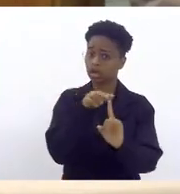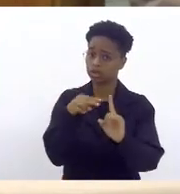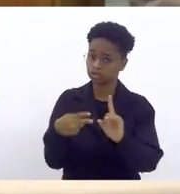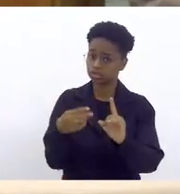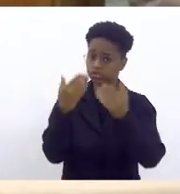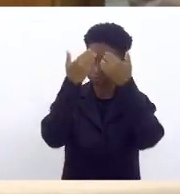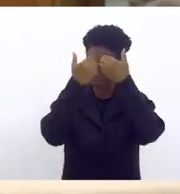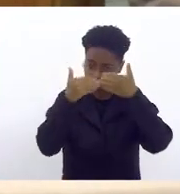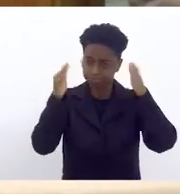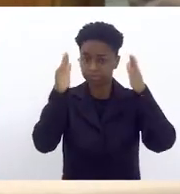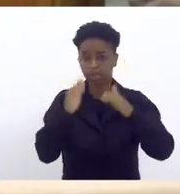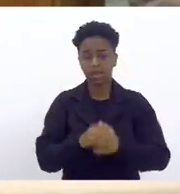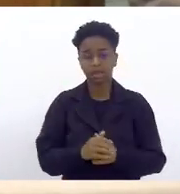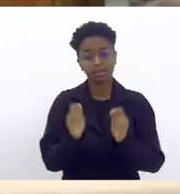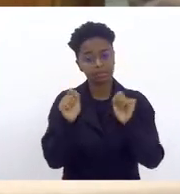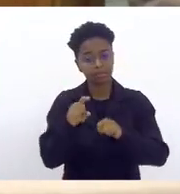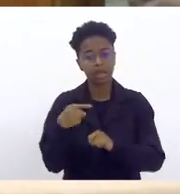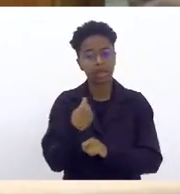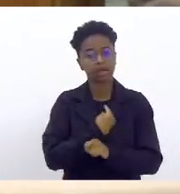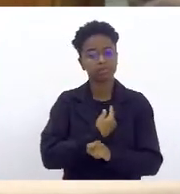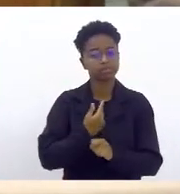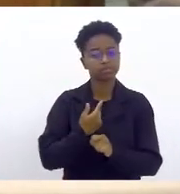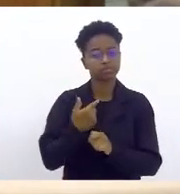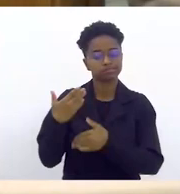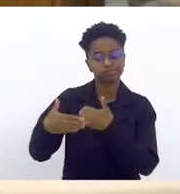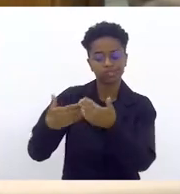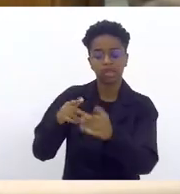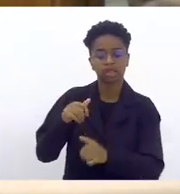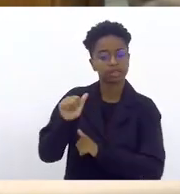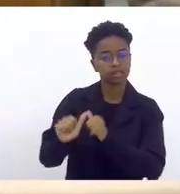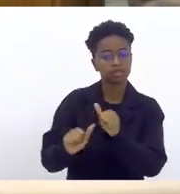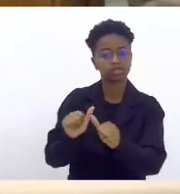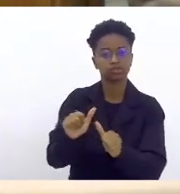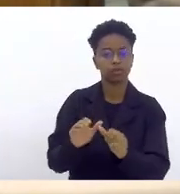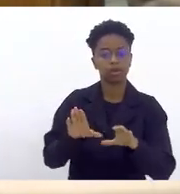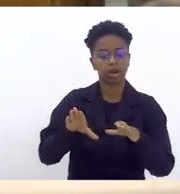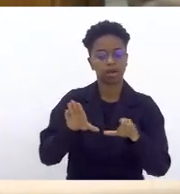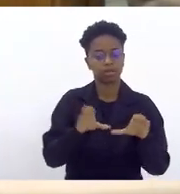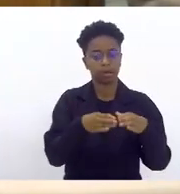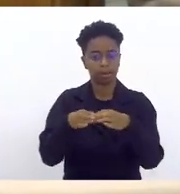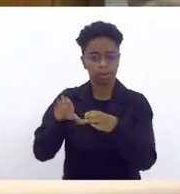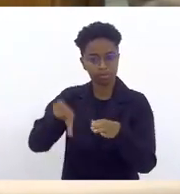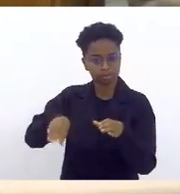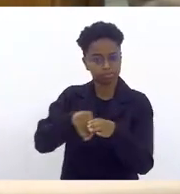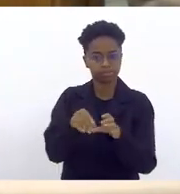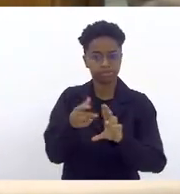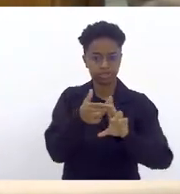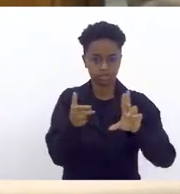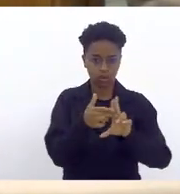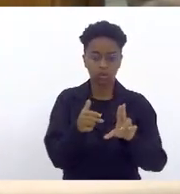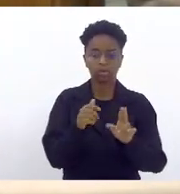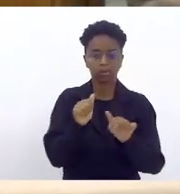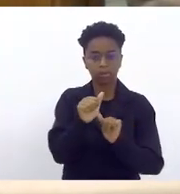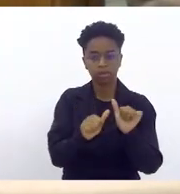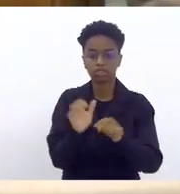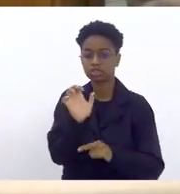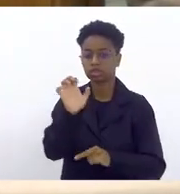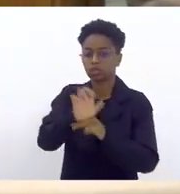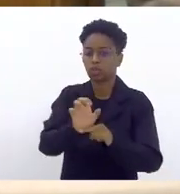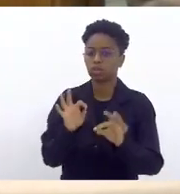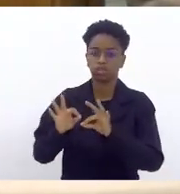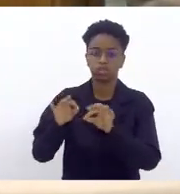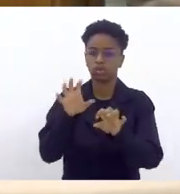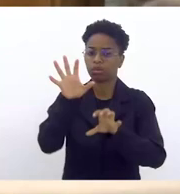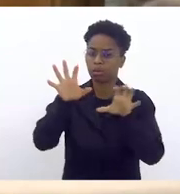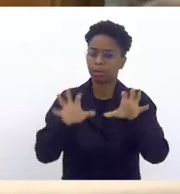aberto para que a gente consiga transformar esse complexo num complexo Estadual em todas as regiões do